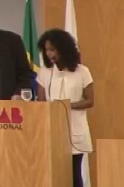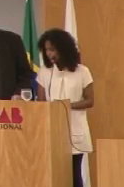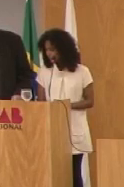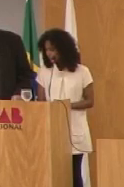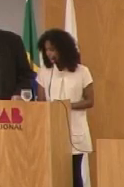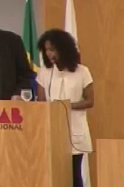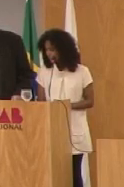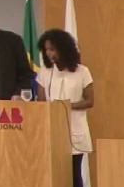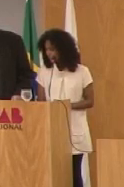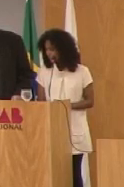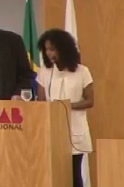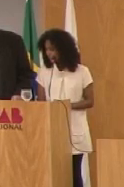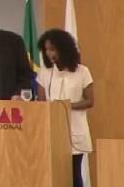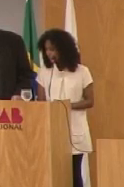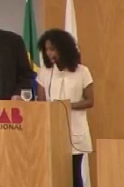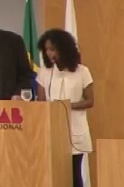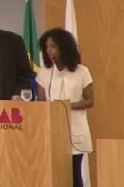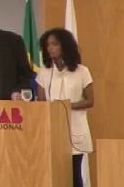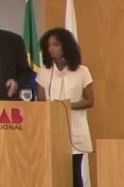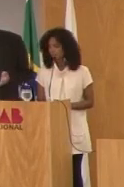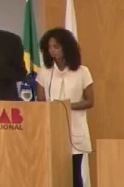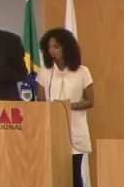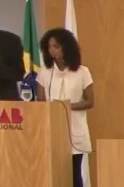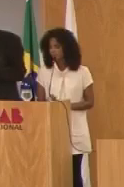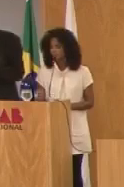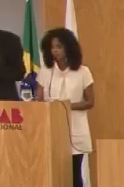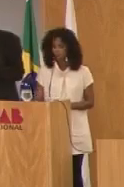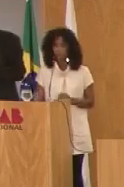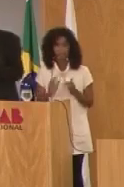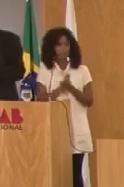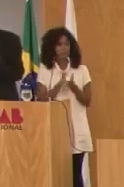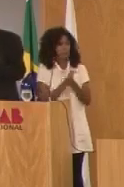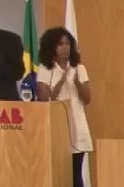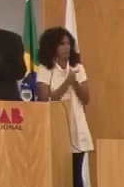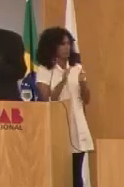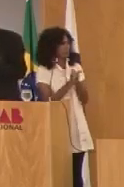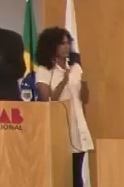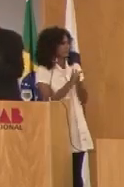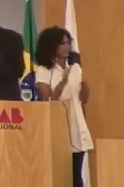ofendido teríamos sido se dele recebêssemos elogios.